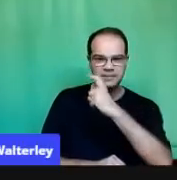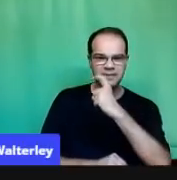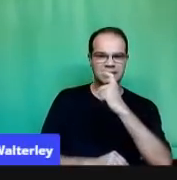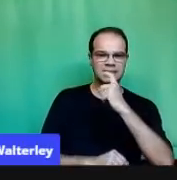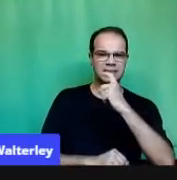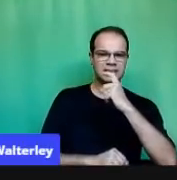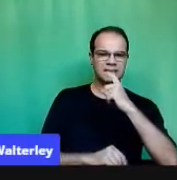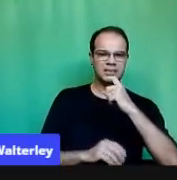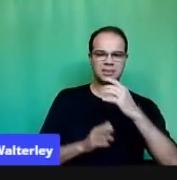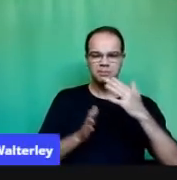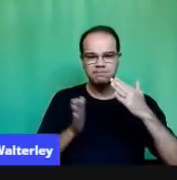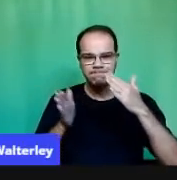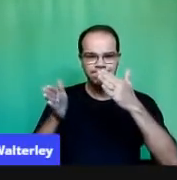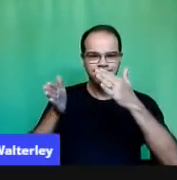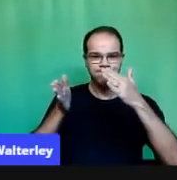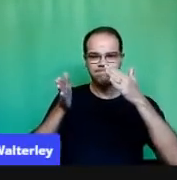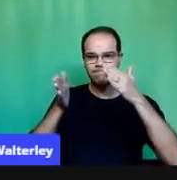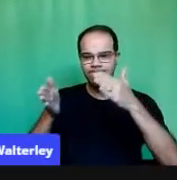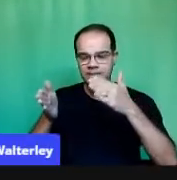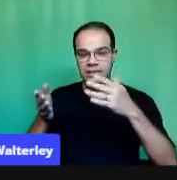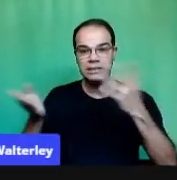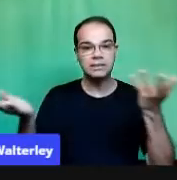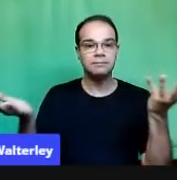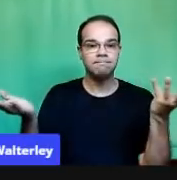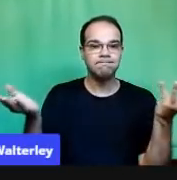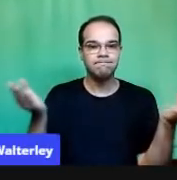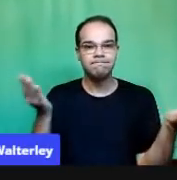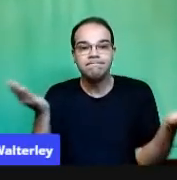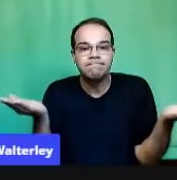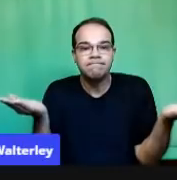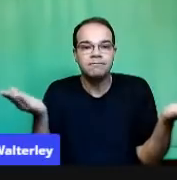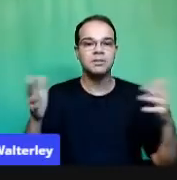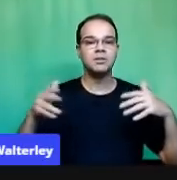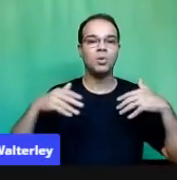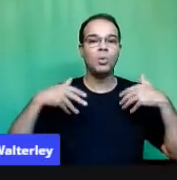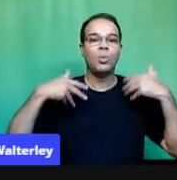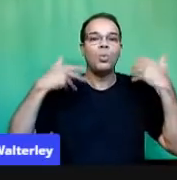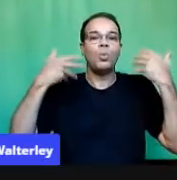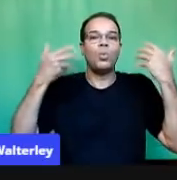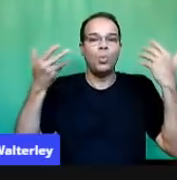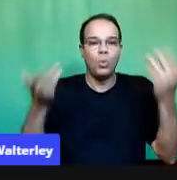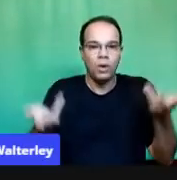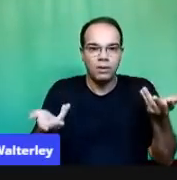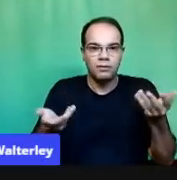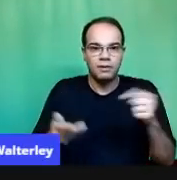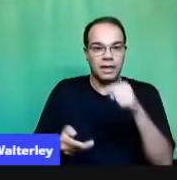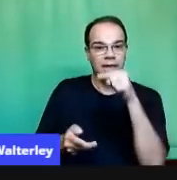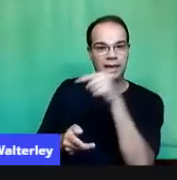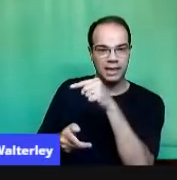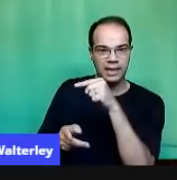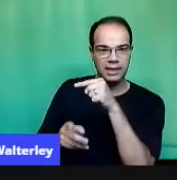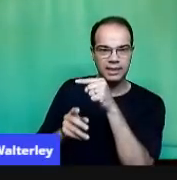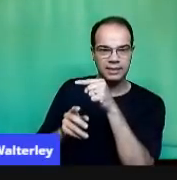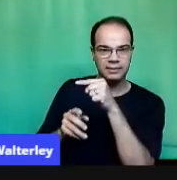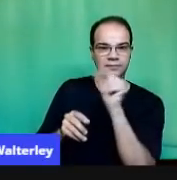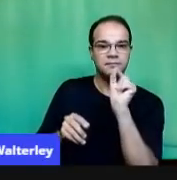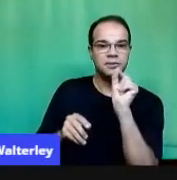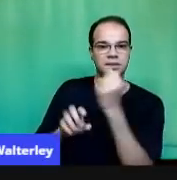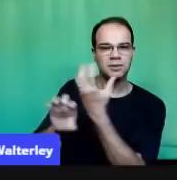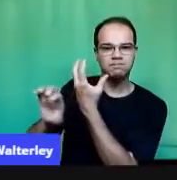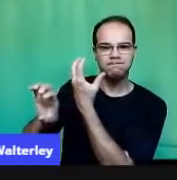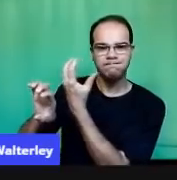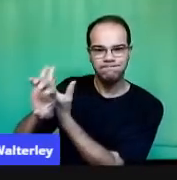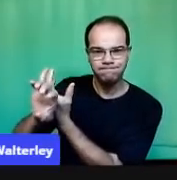intensidade que isso tem tomado, principalmente nessa etapa da educação infantil? Nós